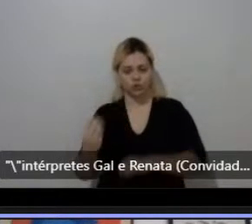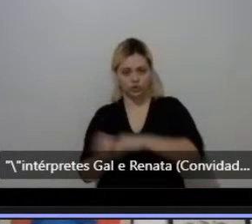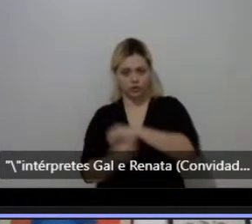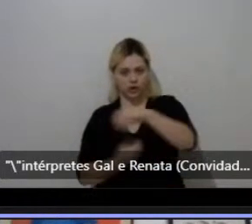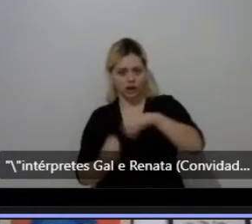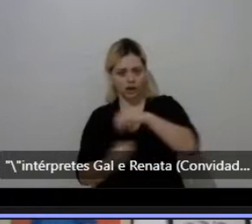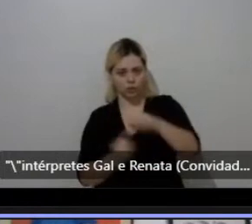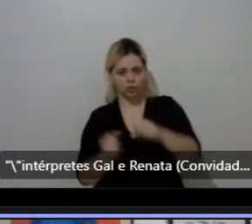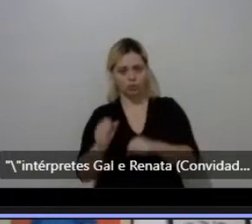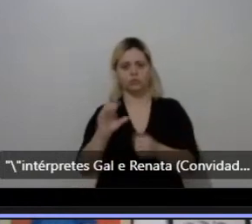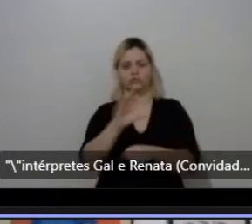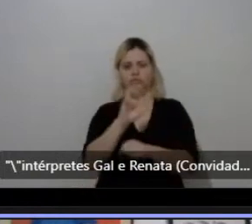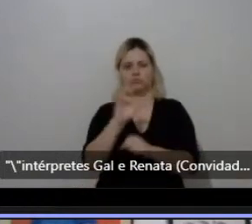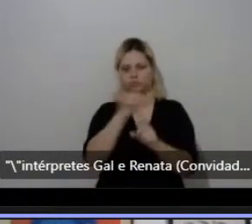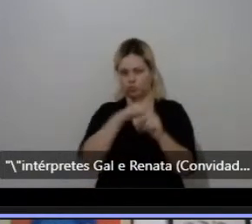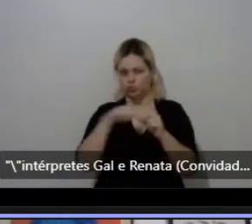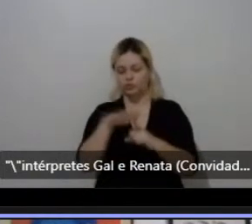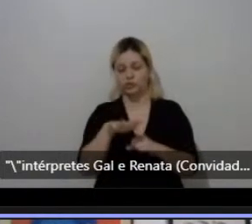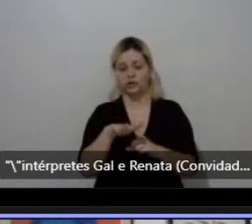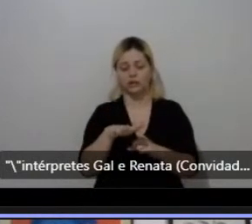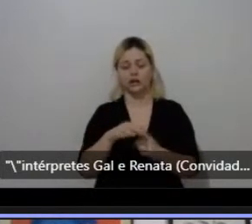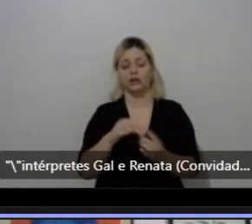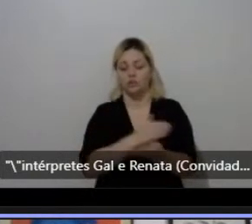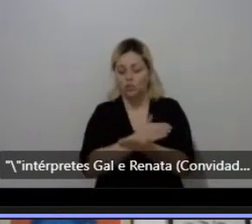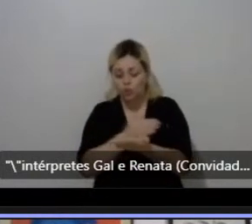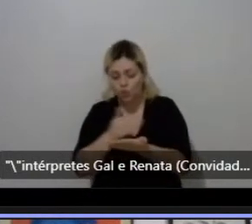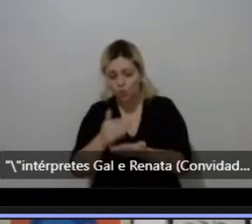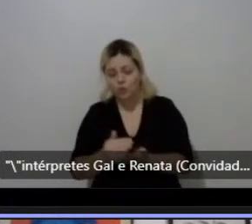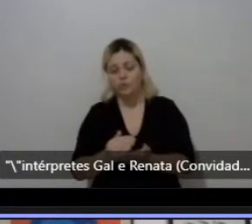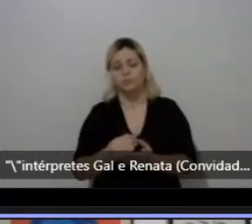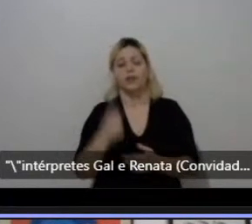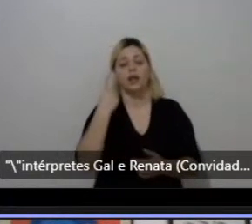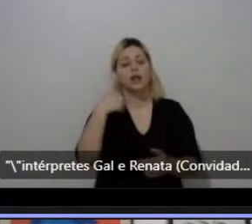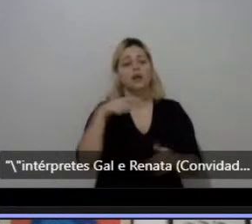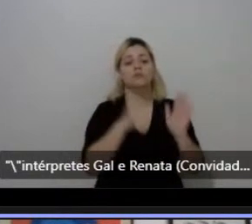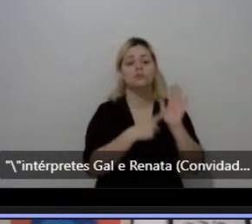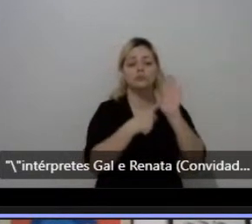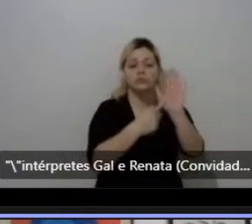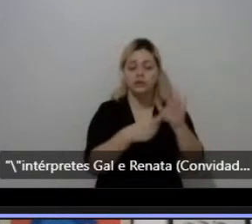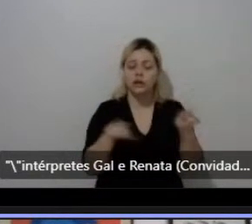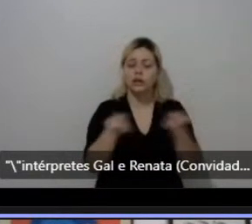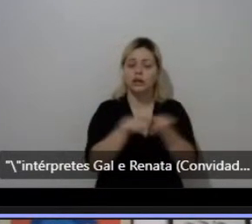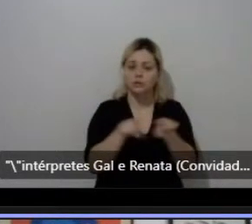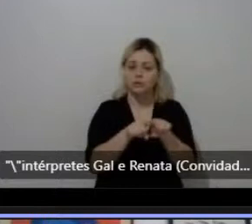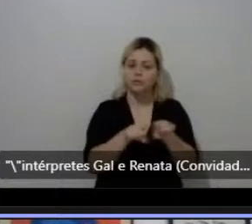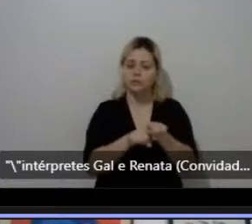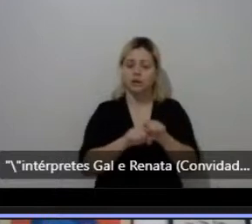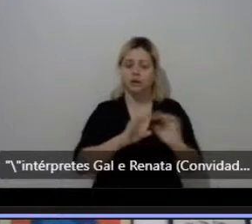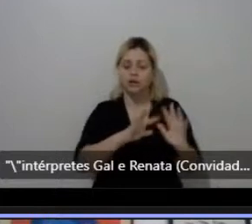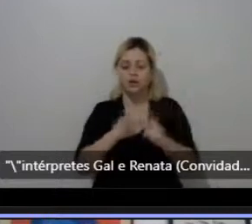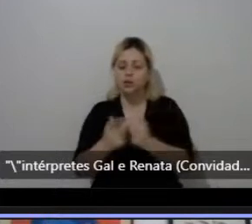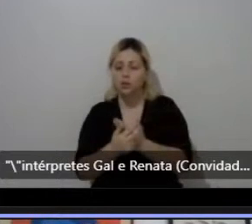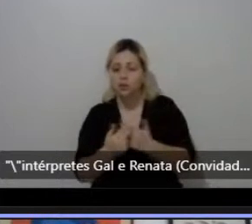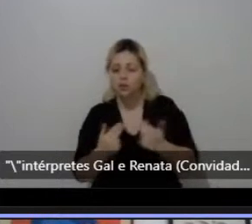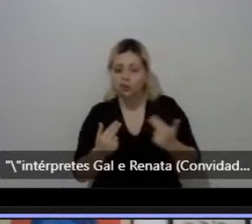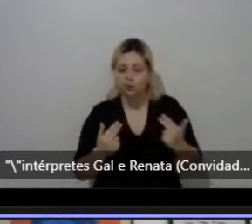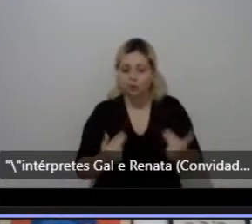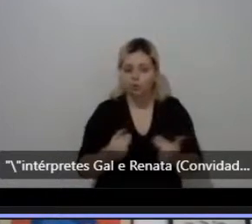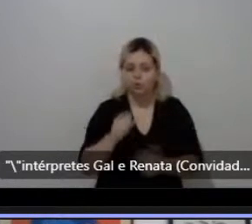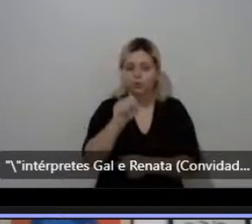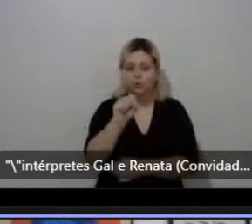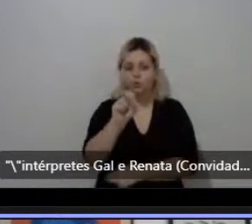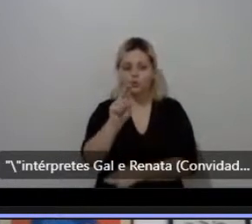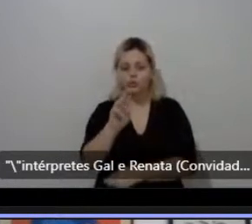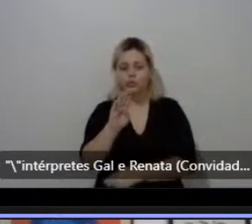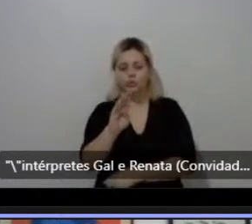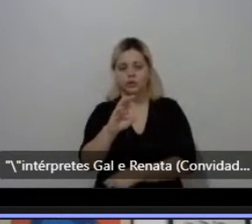desses processos e evidenciar, né, as subjetividades, né?